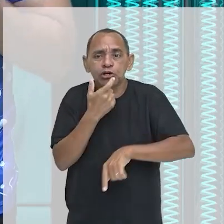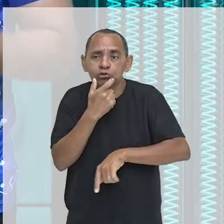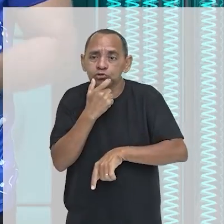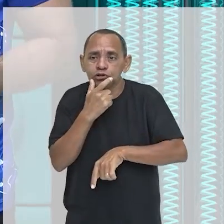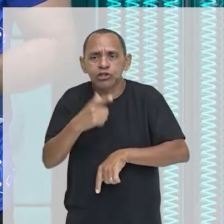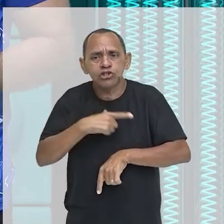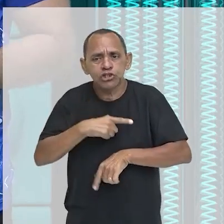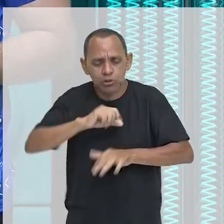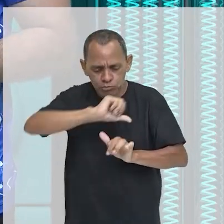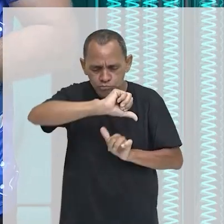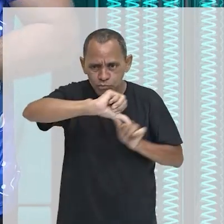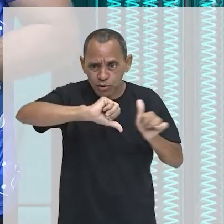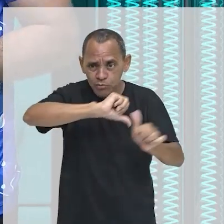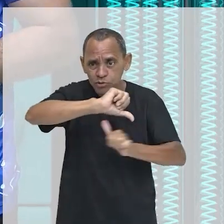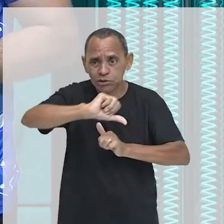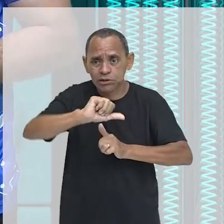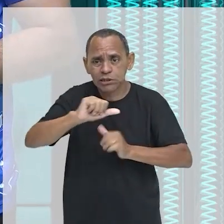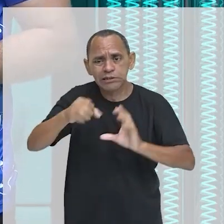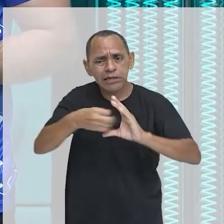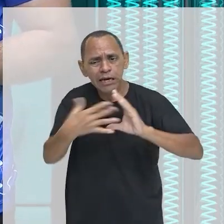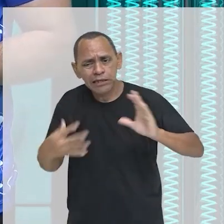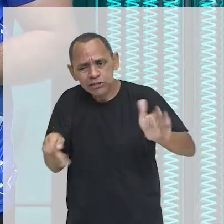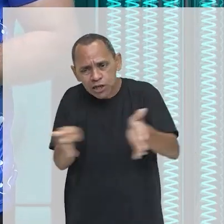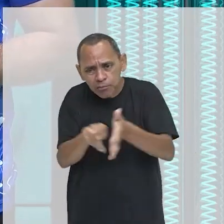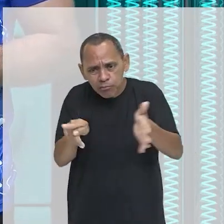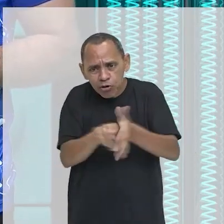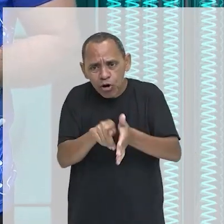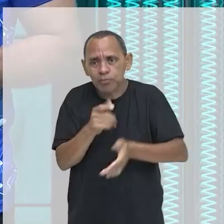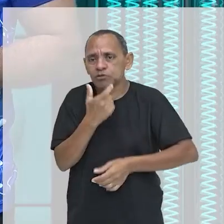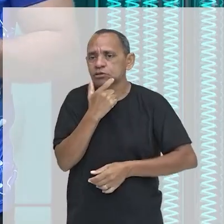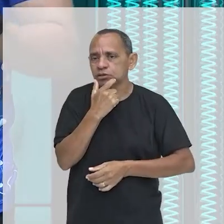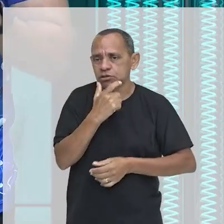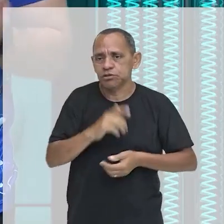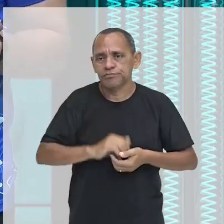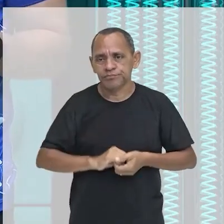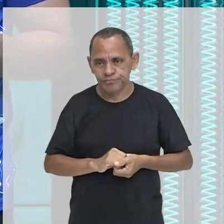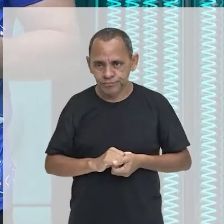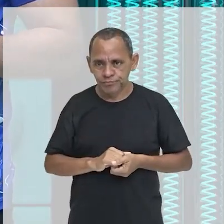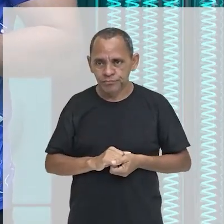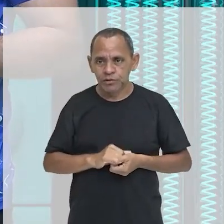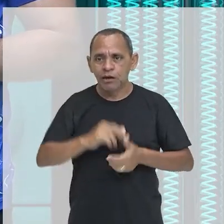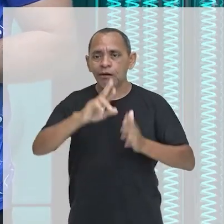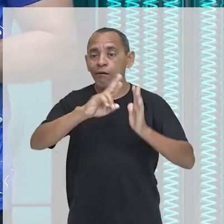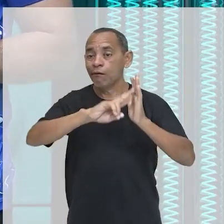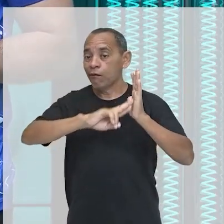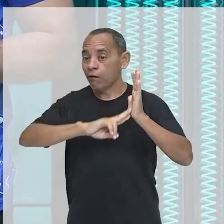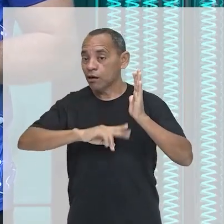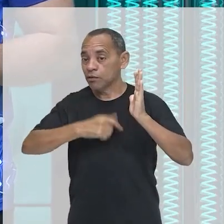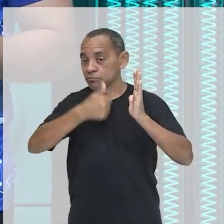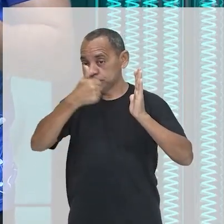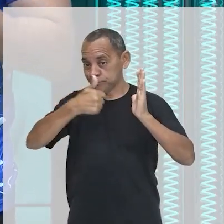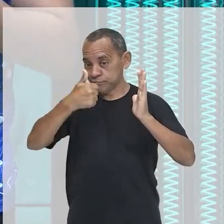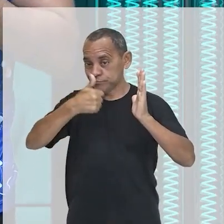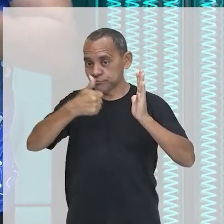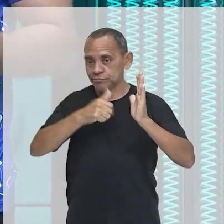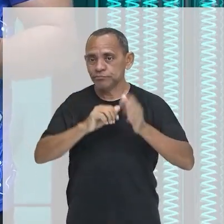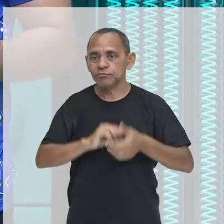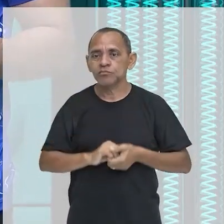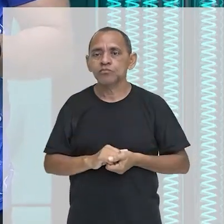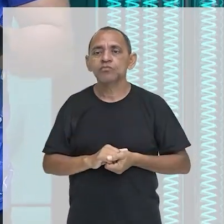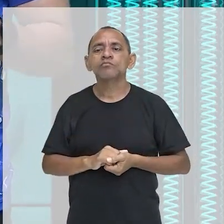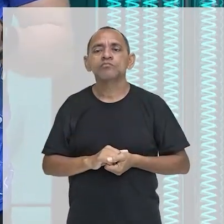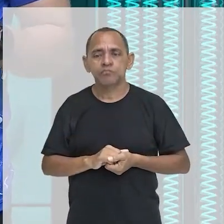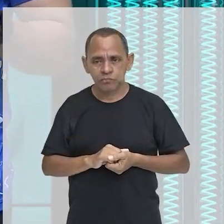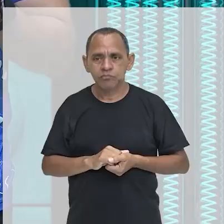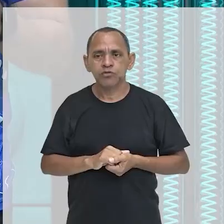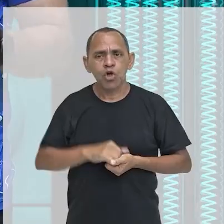ele tem uma mudança que é bem característica do idioma. Primeira regra, e a regra geral. No simple present, eu vou falar de